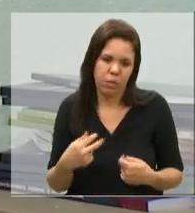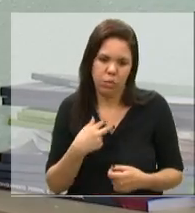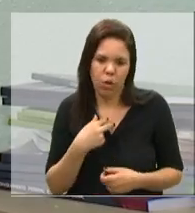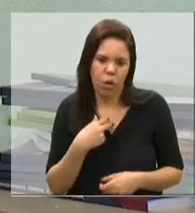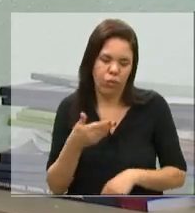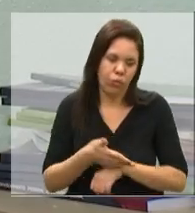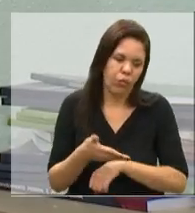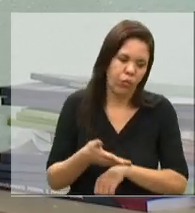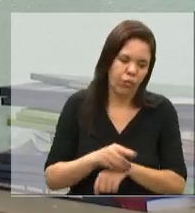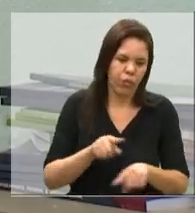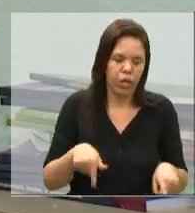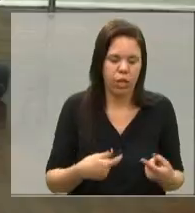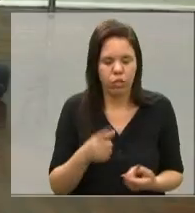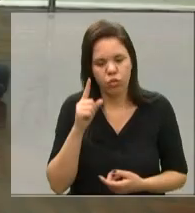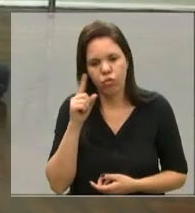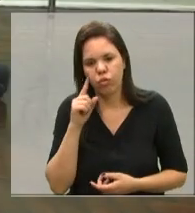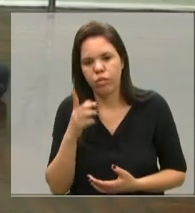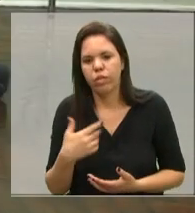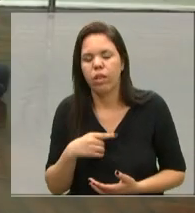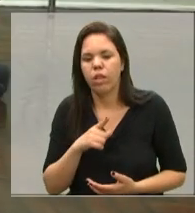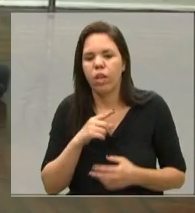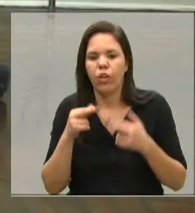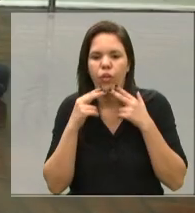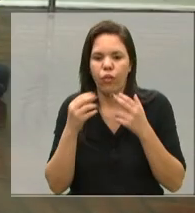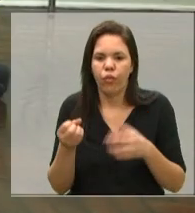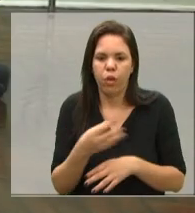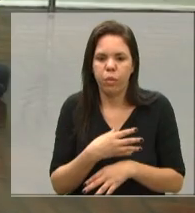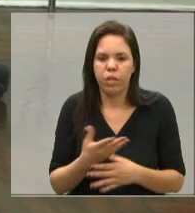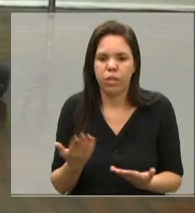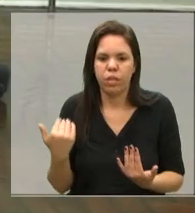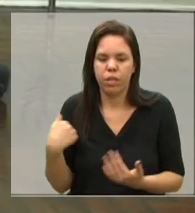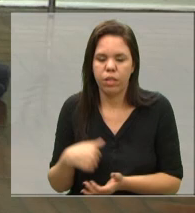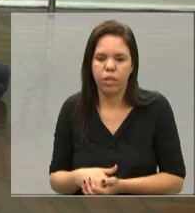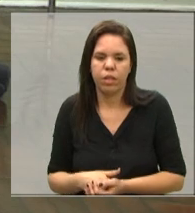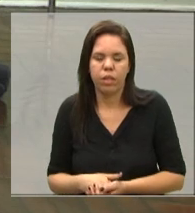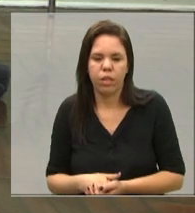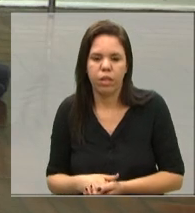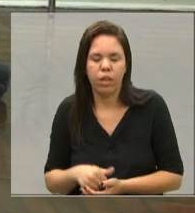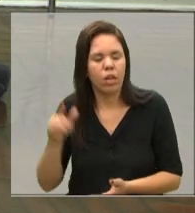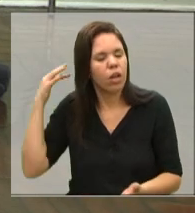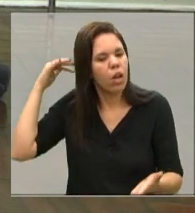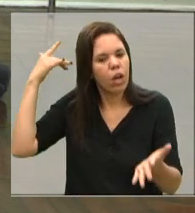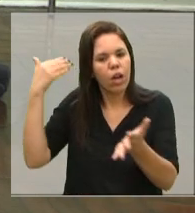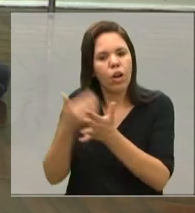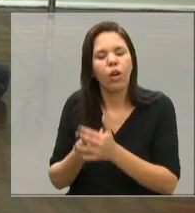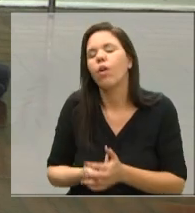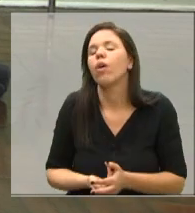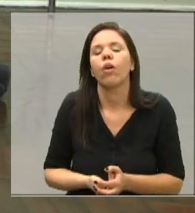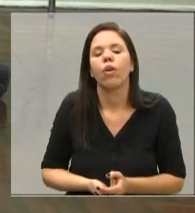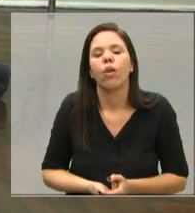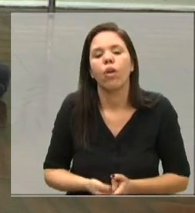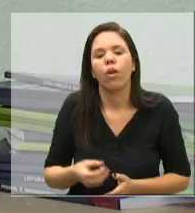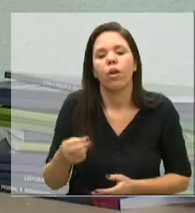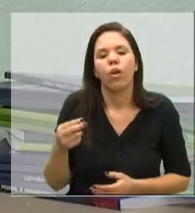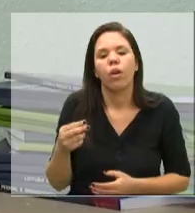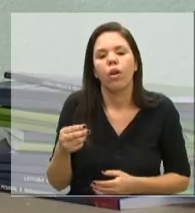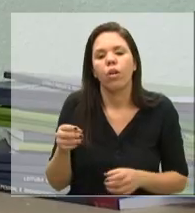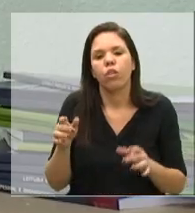né? E aí eu tenho uma informação muito recente, bacana, que é a história realmente do network, do